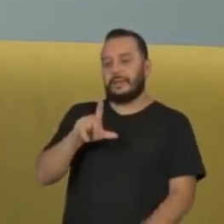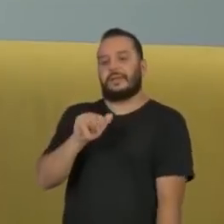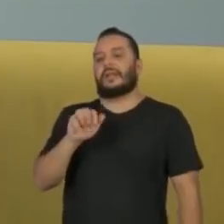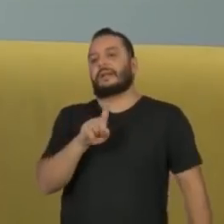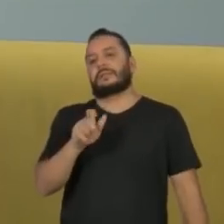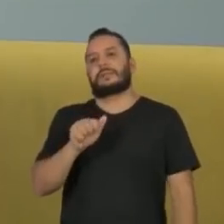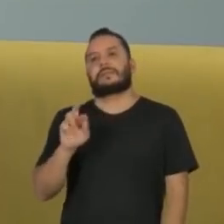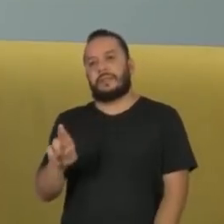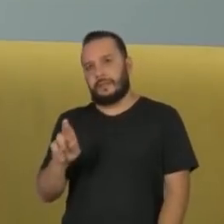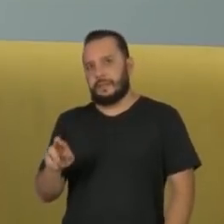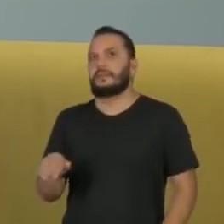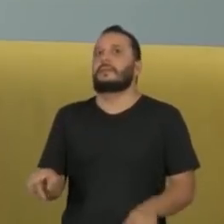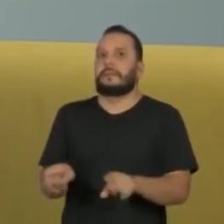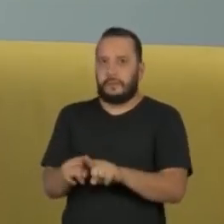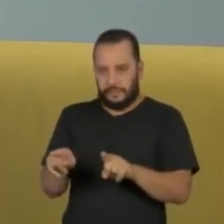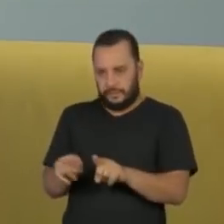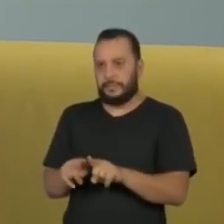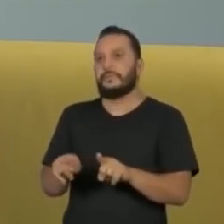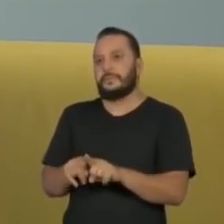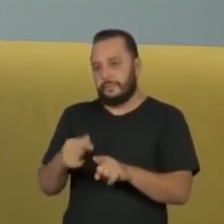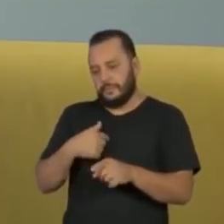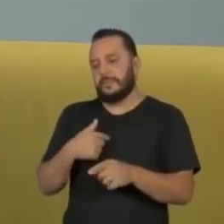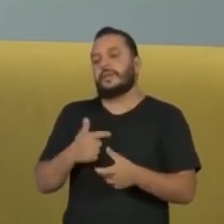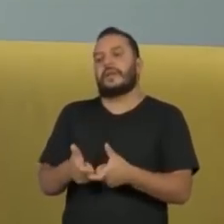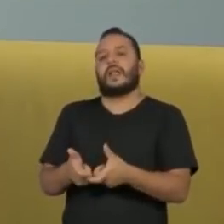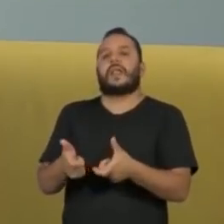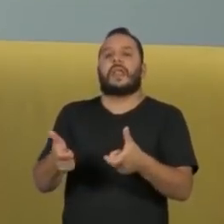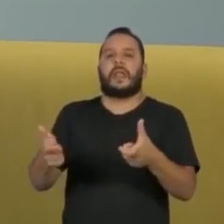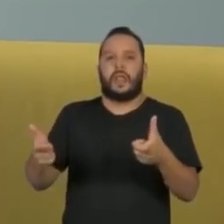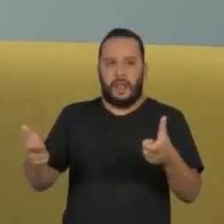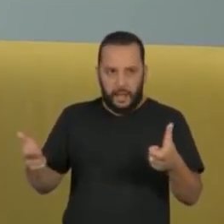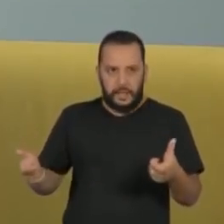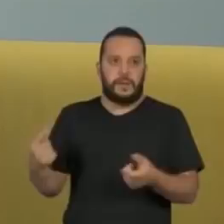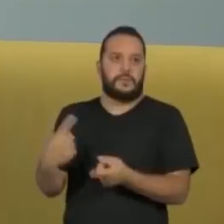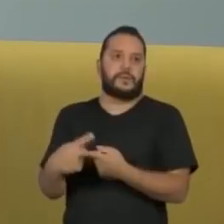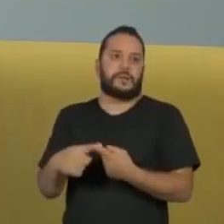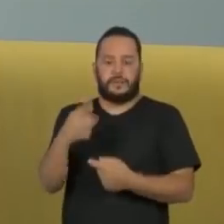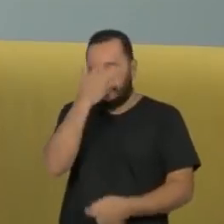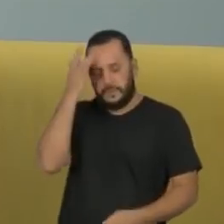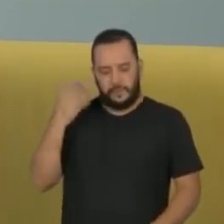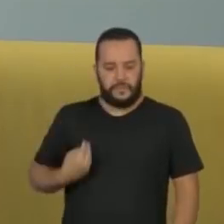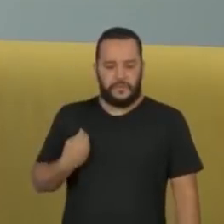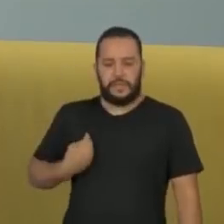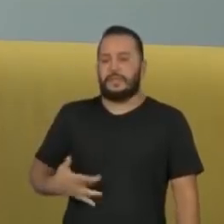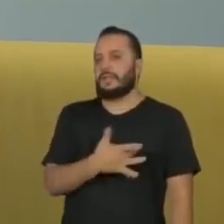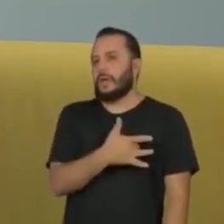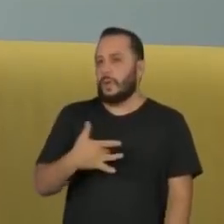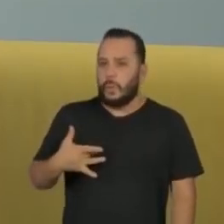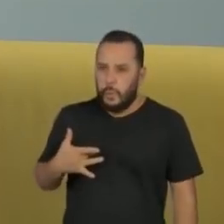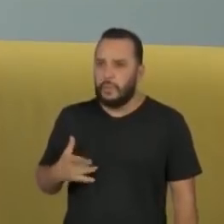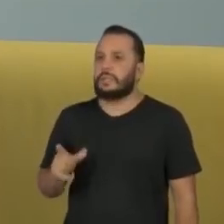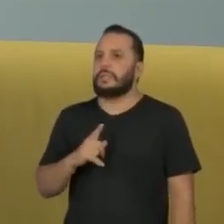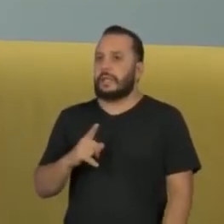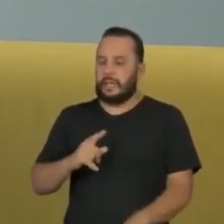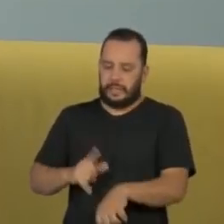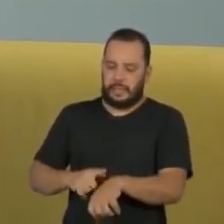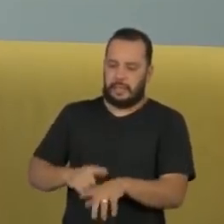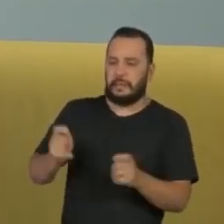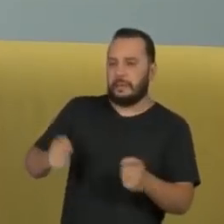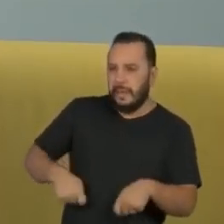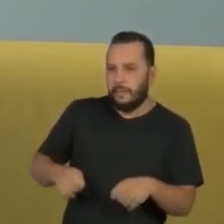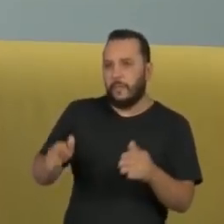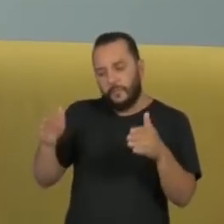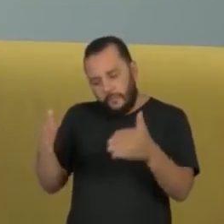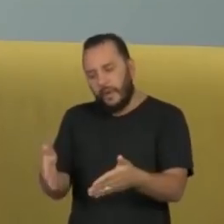outra área, e também ampliando, porque a expectativa de vida aumenta, as pessoas estão mais saudáveis, nós vamos ter mais tempo para nos